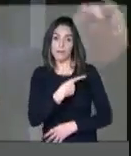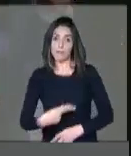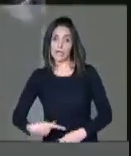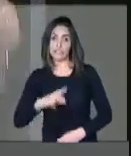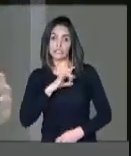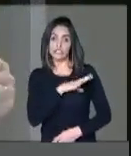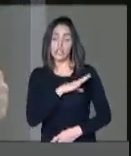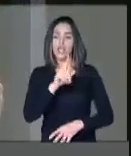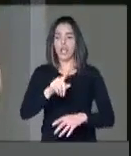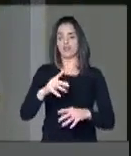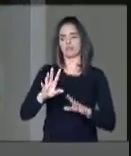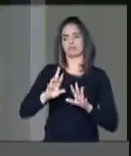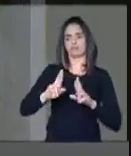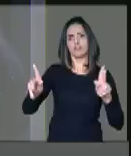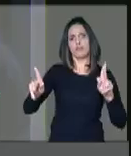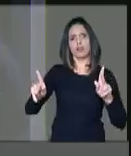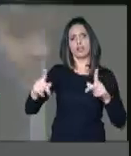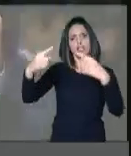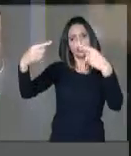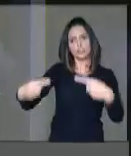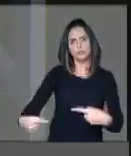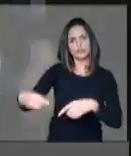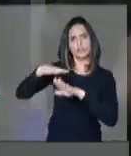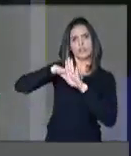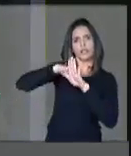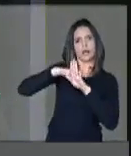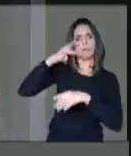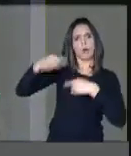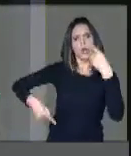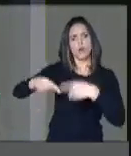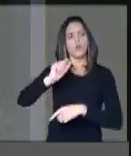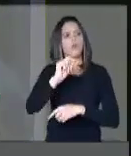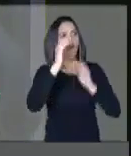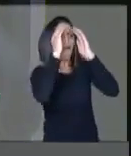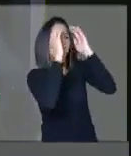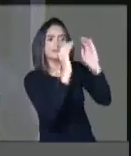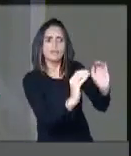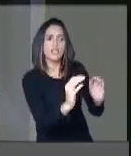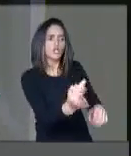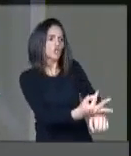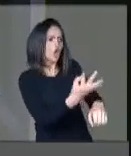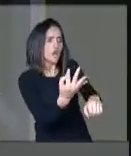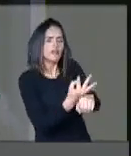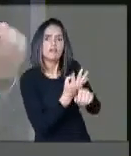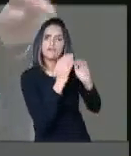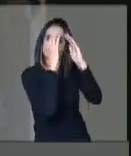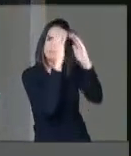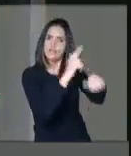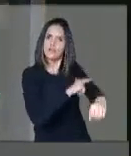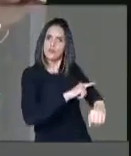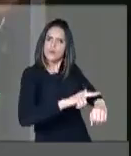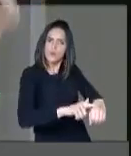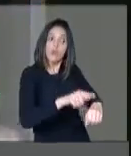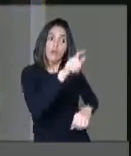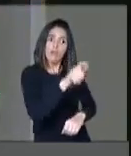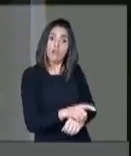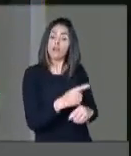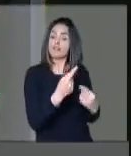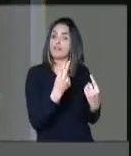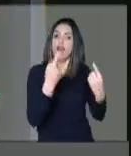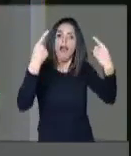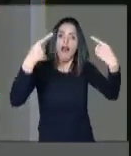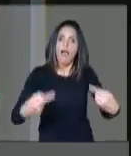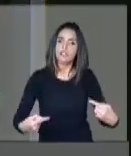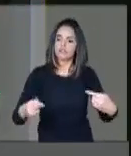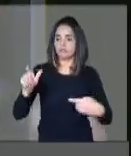disputa política e ideológica do que é respeito e tolerância, do que é civilidade. Ele é adversário